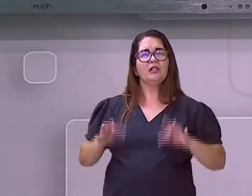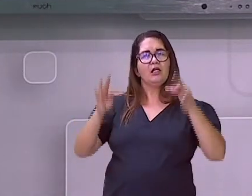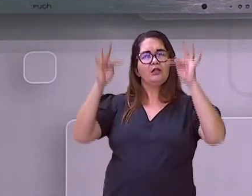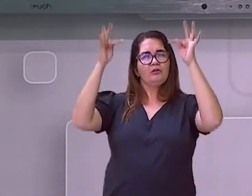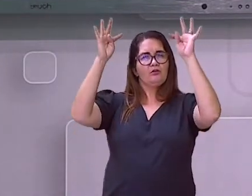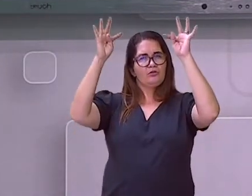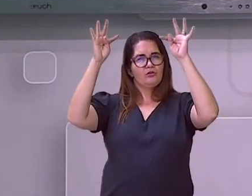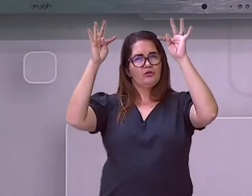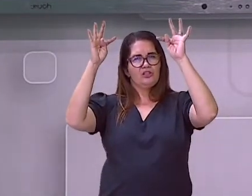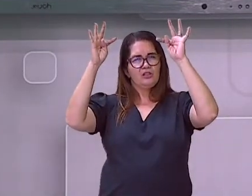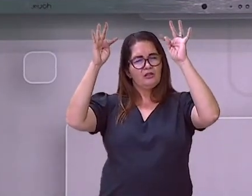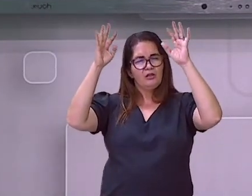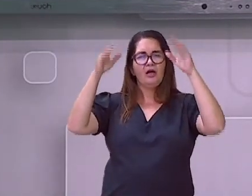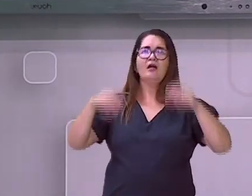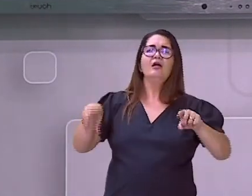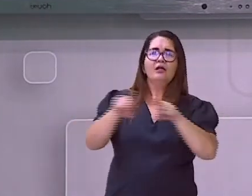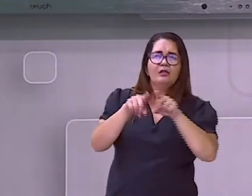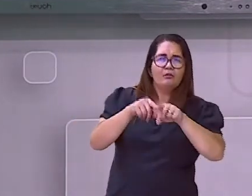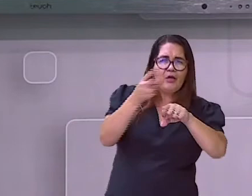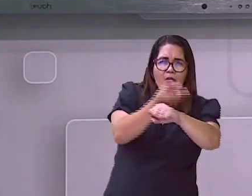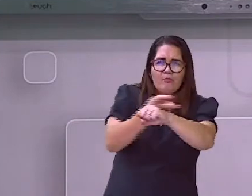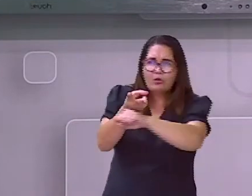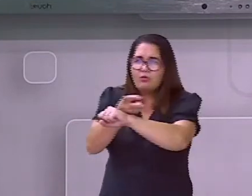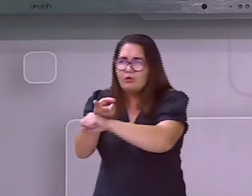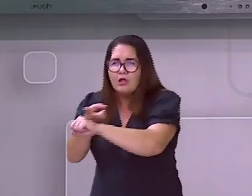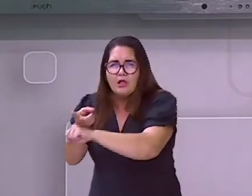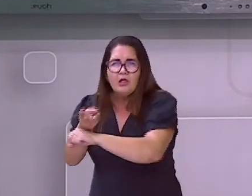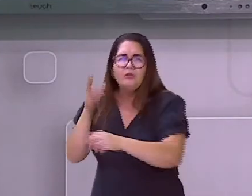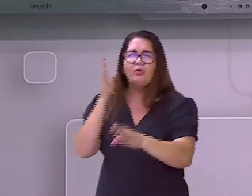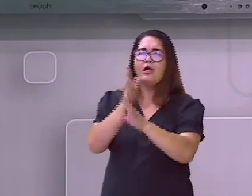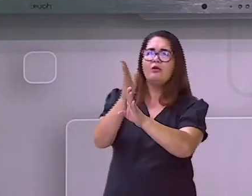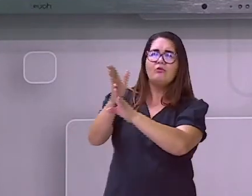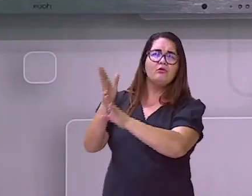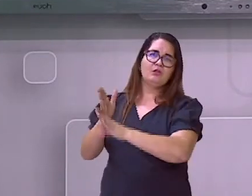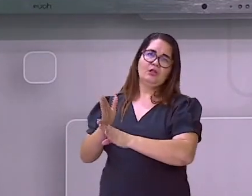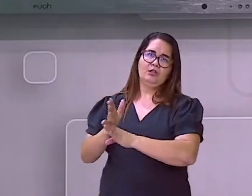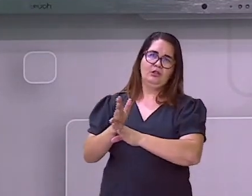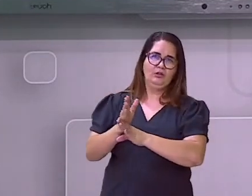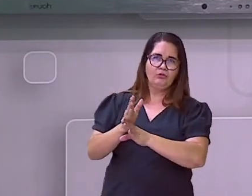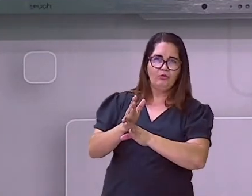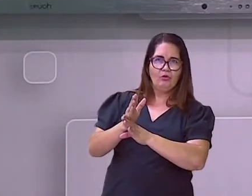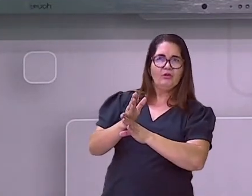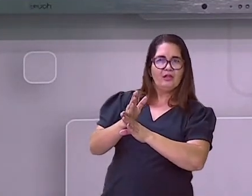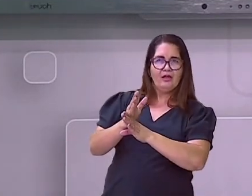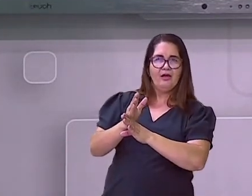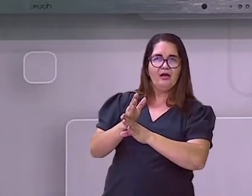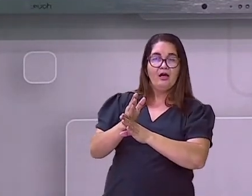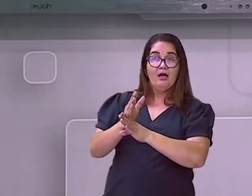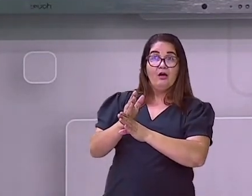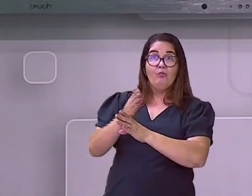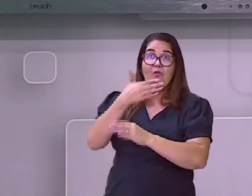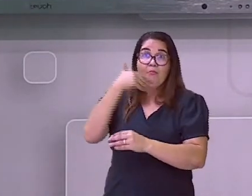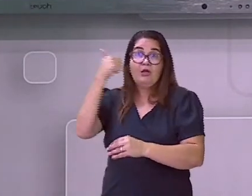buscando alternativas para que a produção seja o mais alto possível.